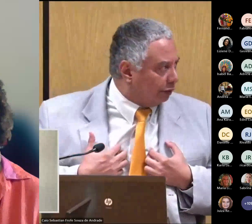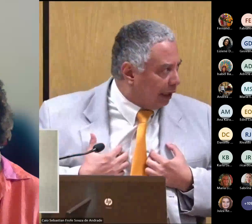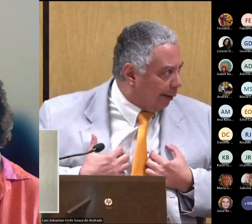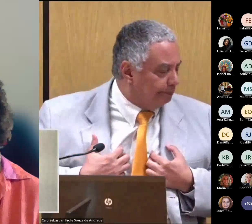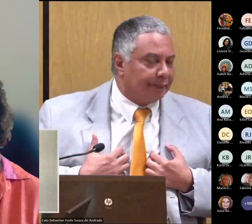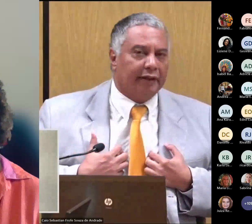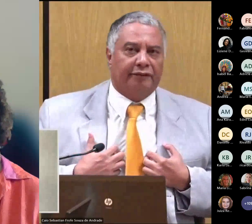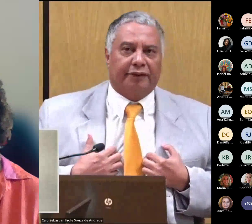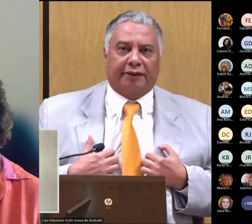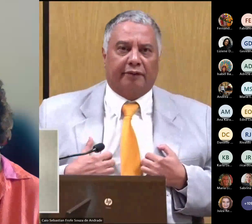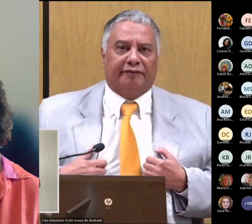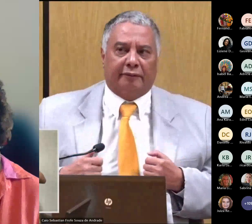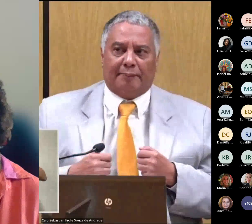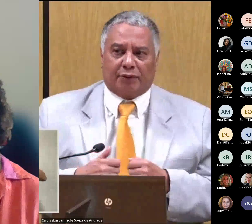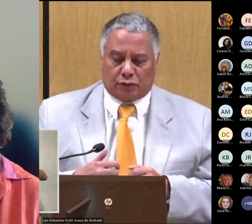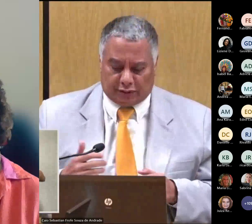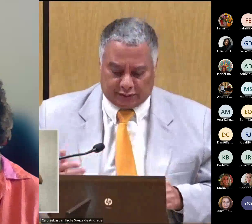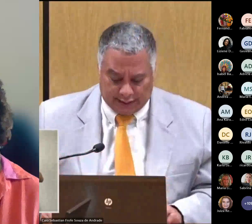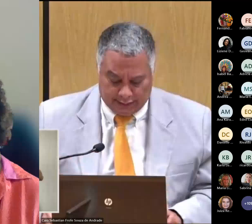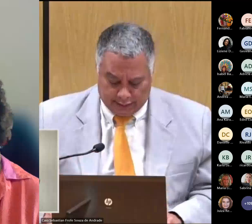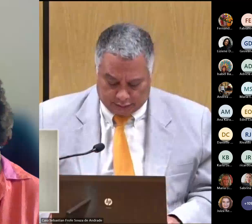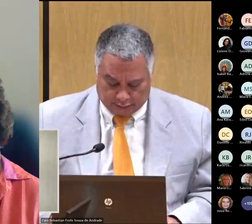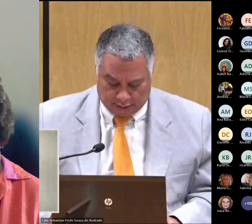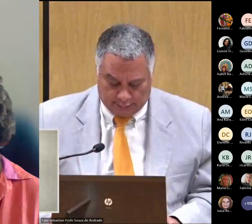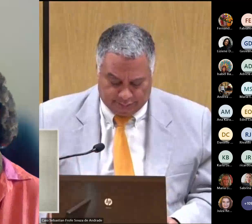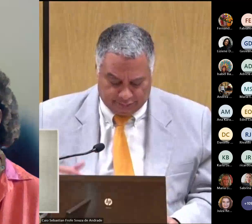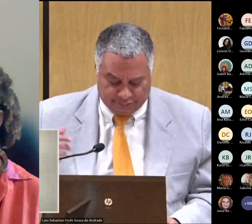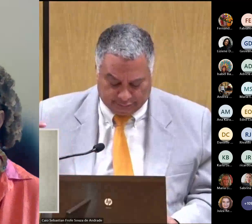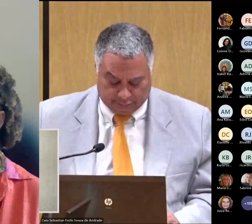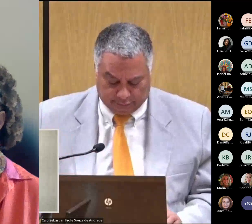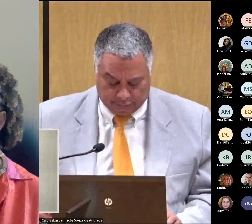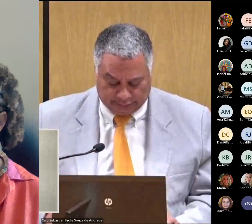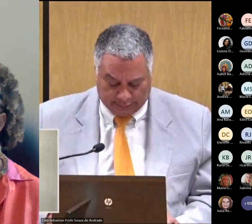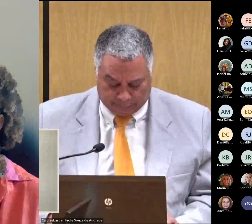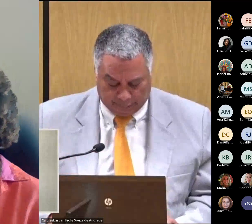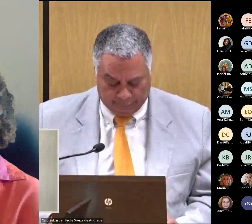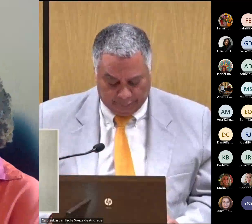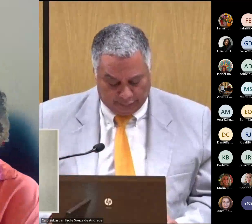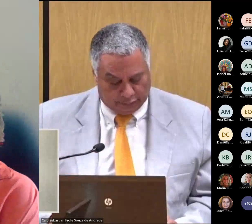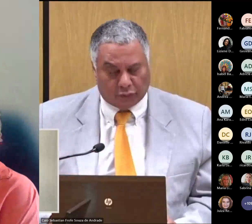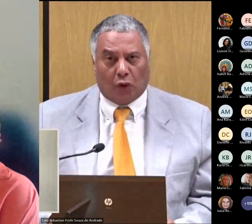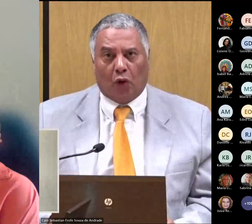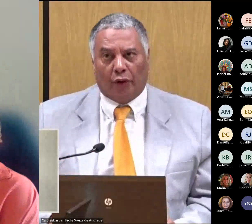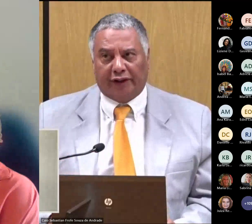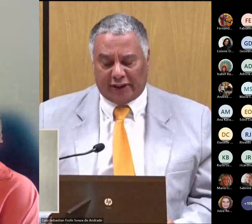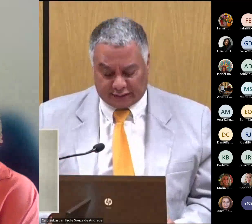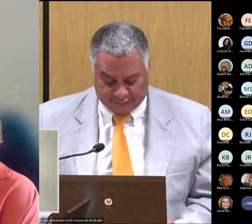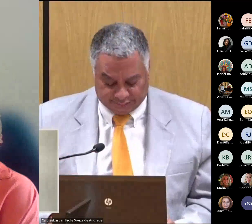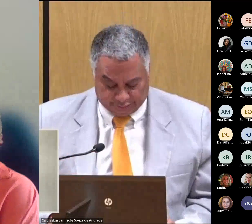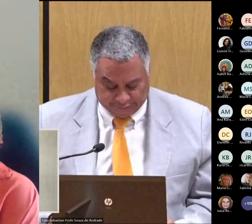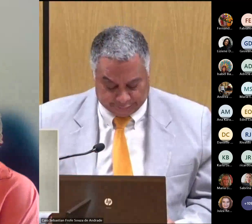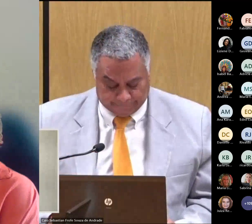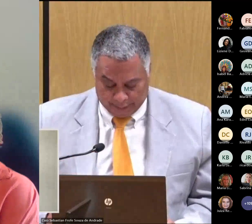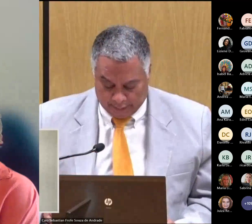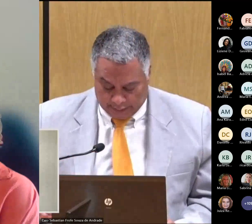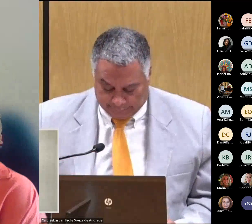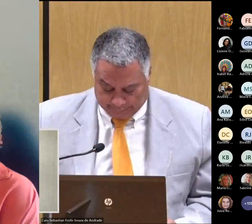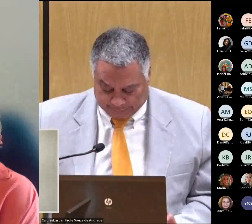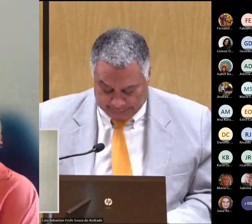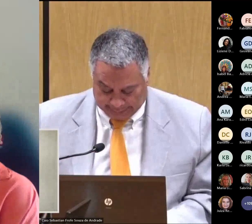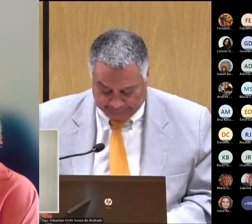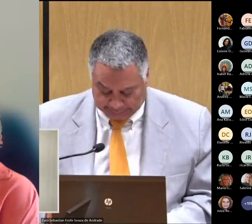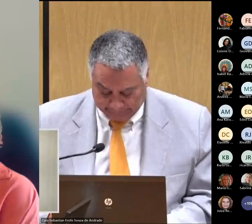autocuidar e você não vê uma pessoa que tá só vivendo no tempo dos Horrores da escravidão negra